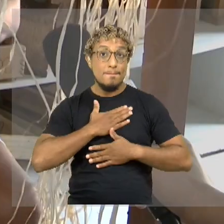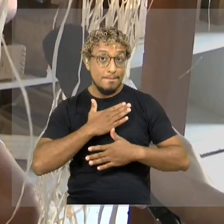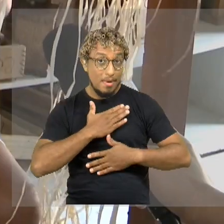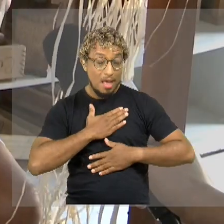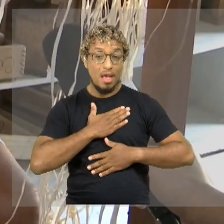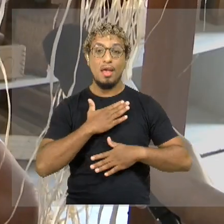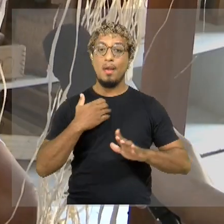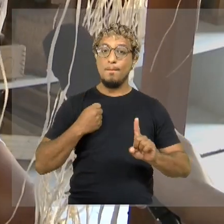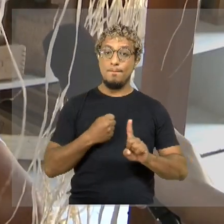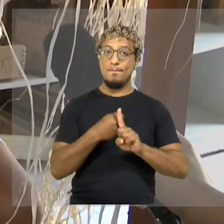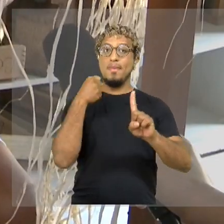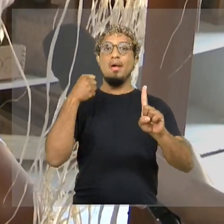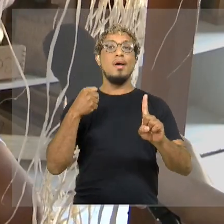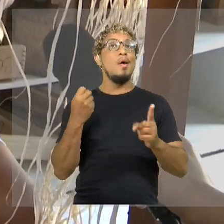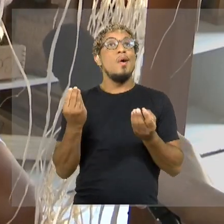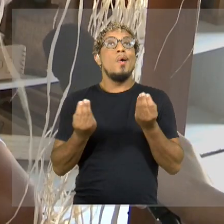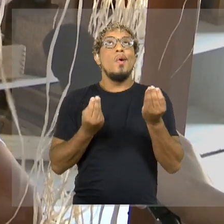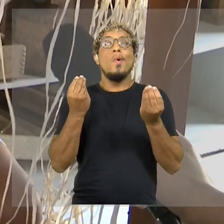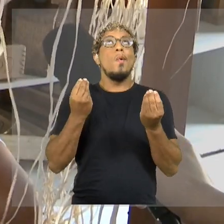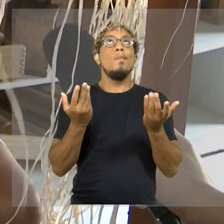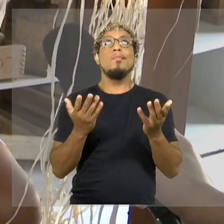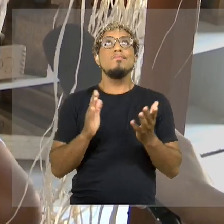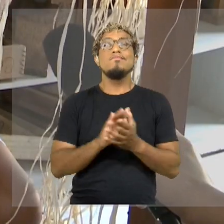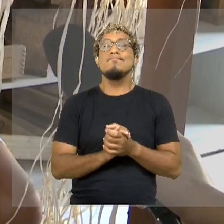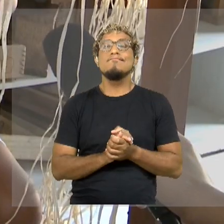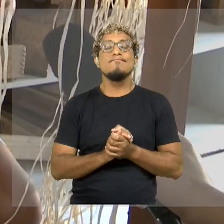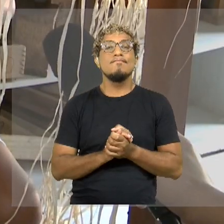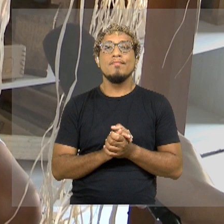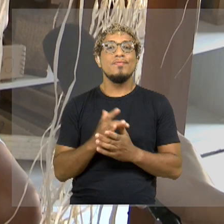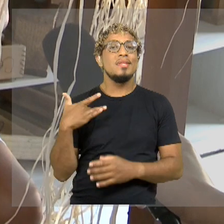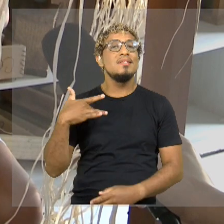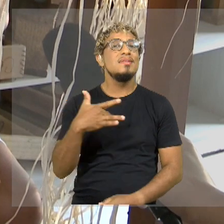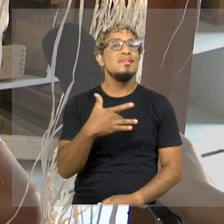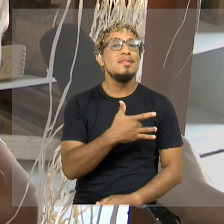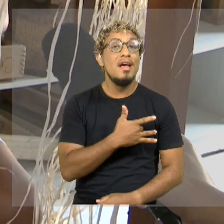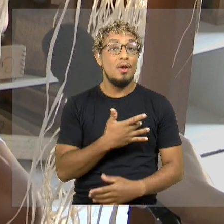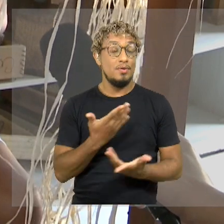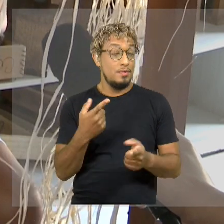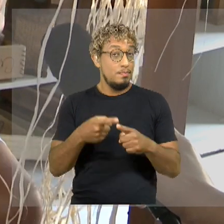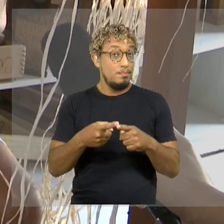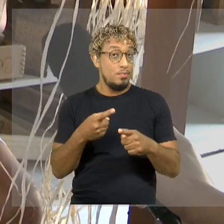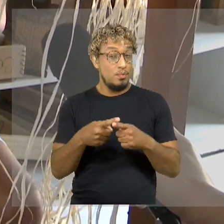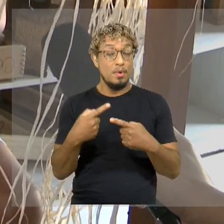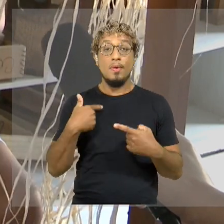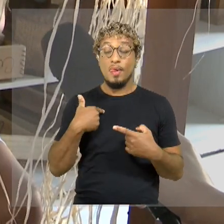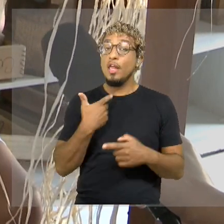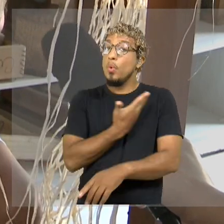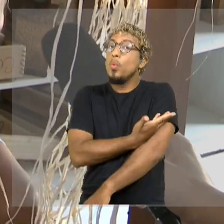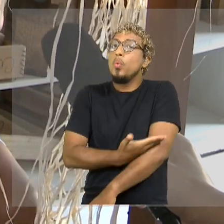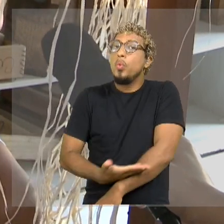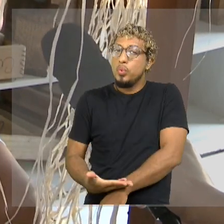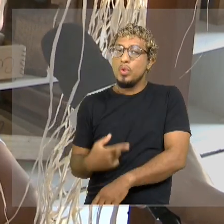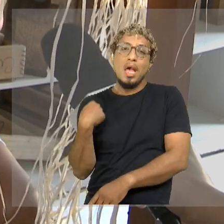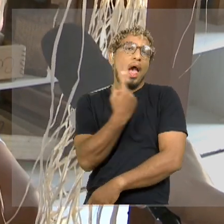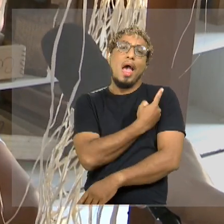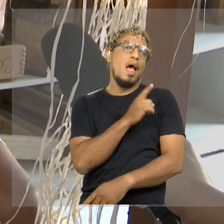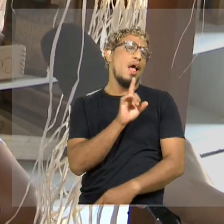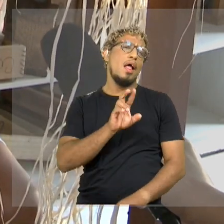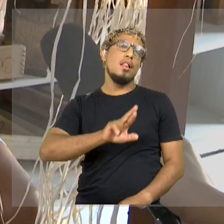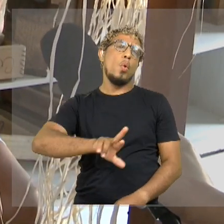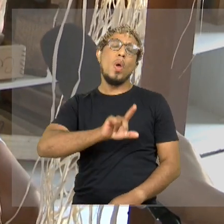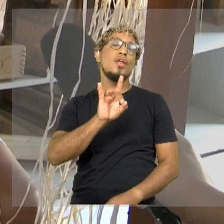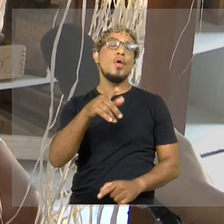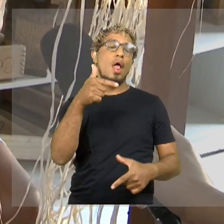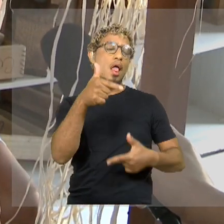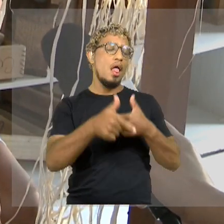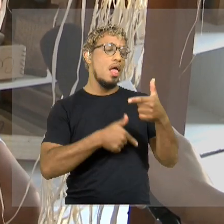impactou como um meio de saúde. Porque aqui eu costumo dizer que a gente aqui não é só